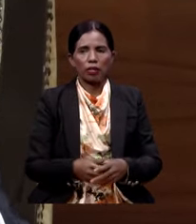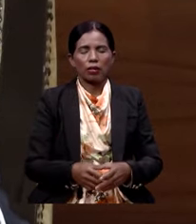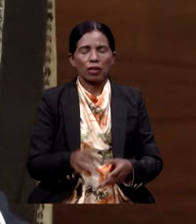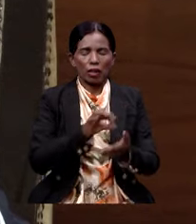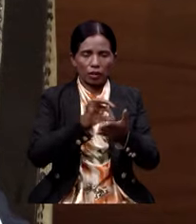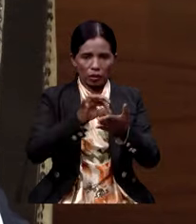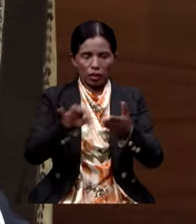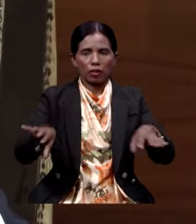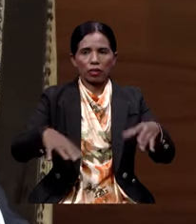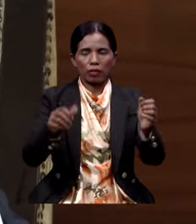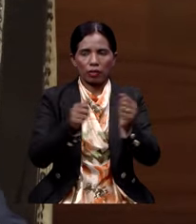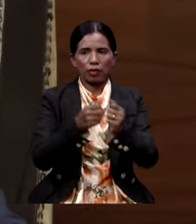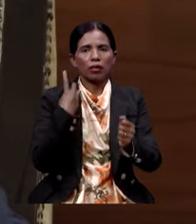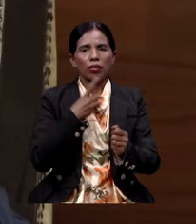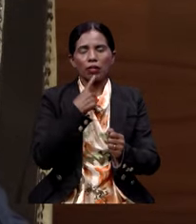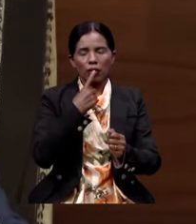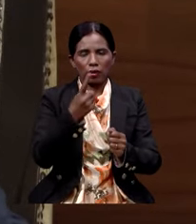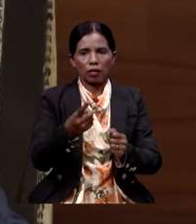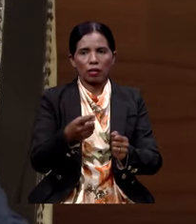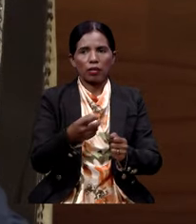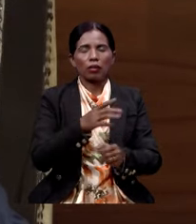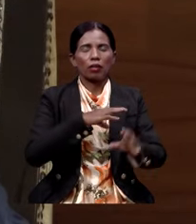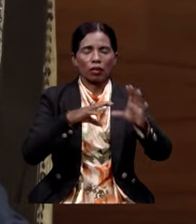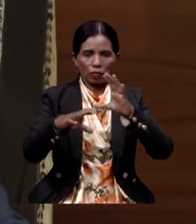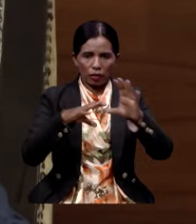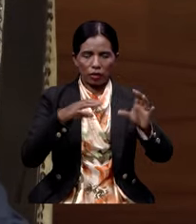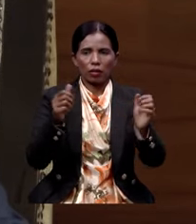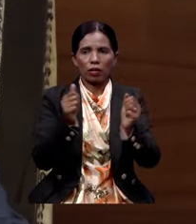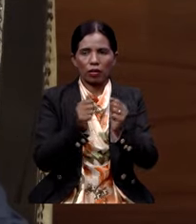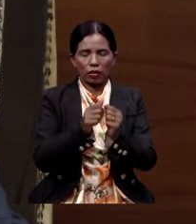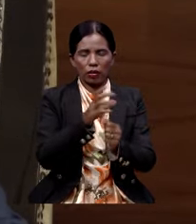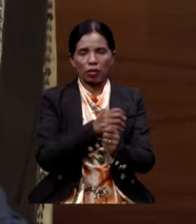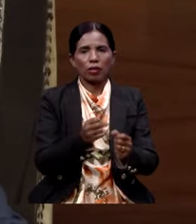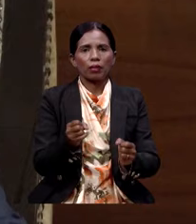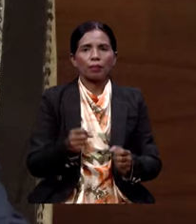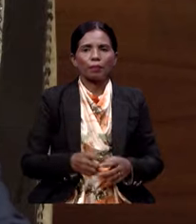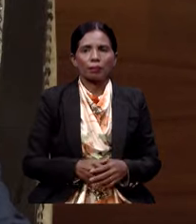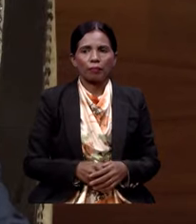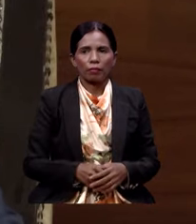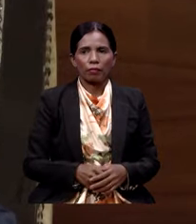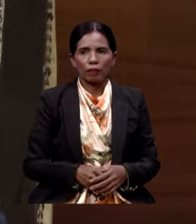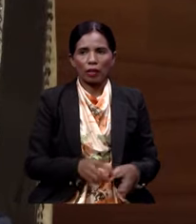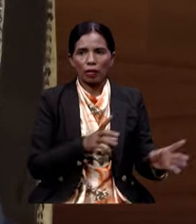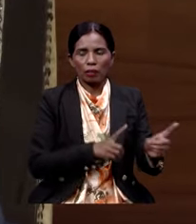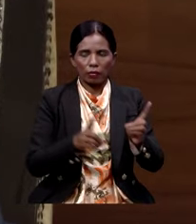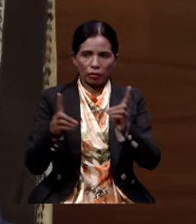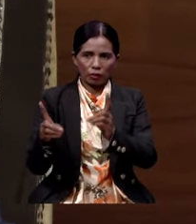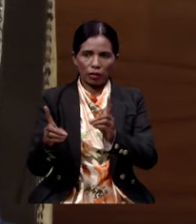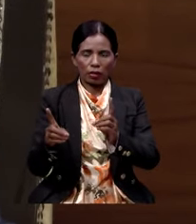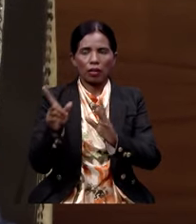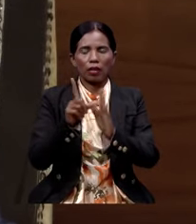memorándum ida. Que tem hoje e a âmbito de comunicação e informática. Né? A tu implementa memorando,